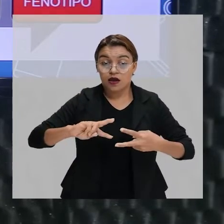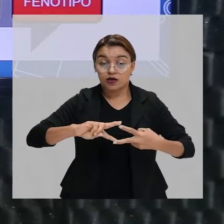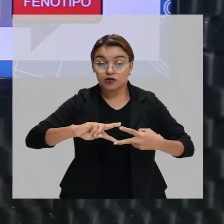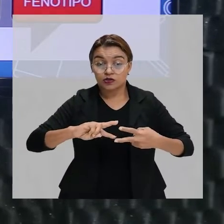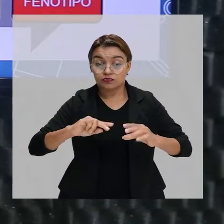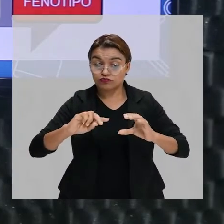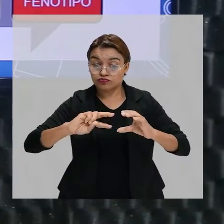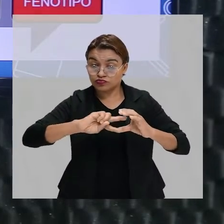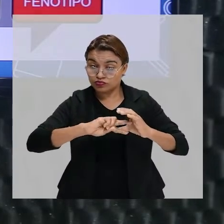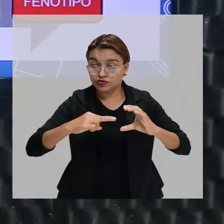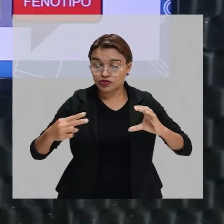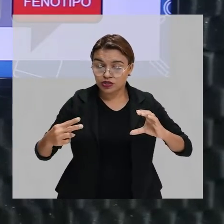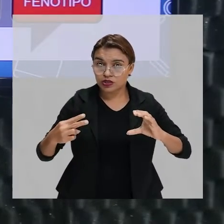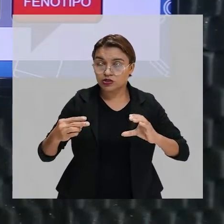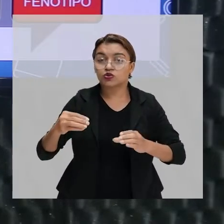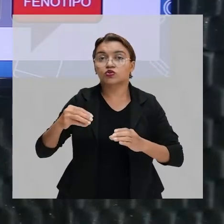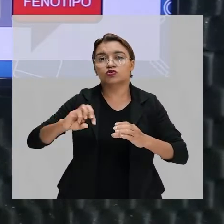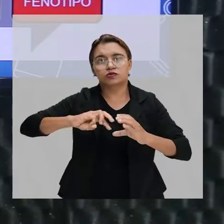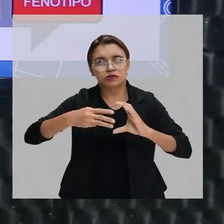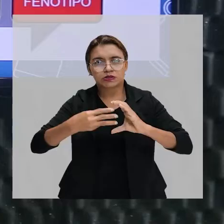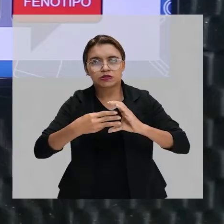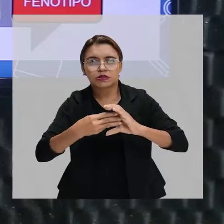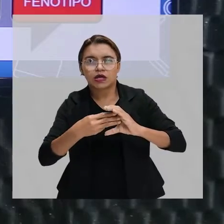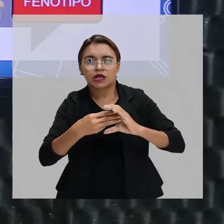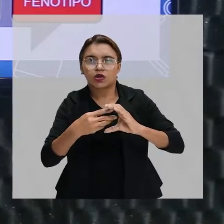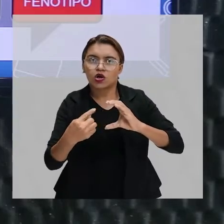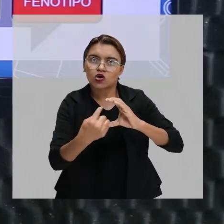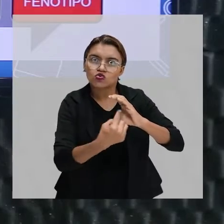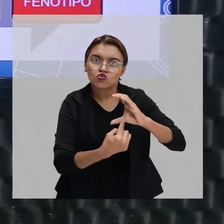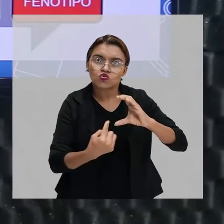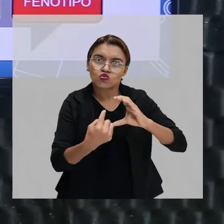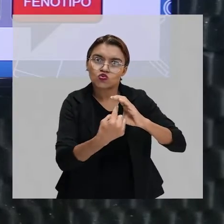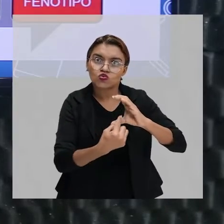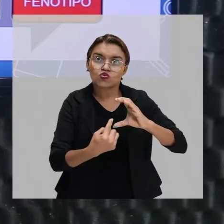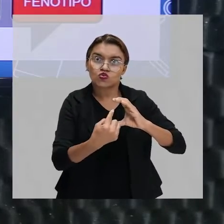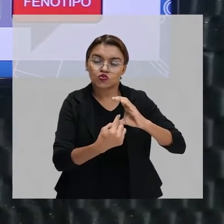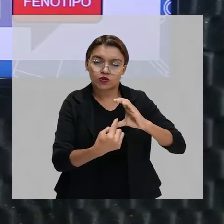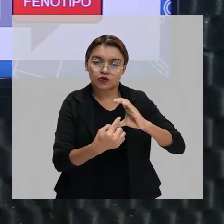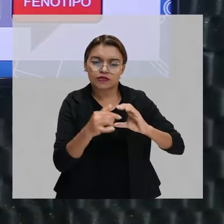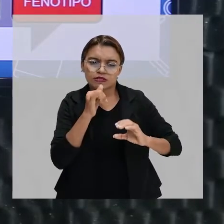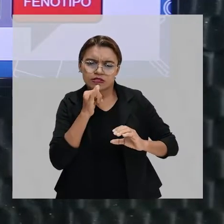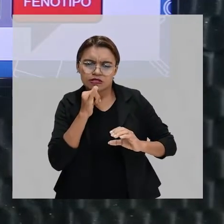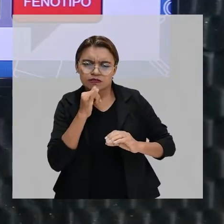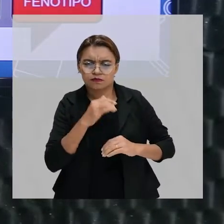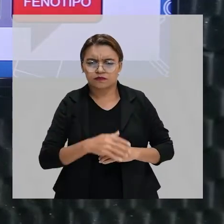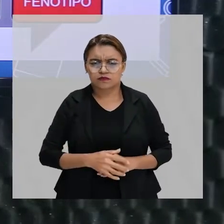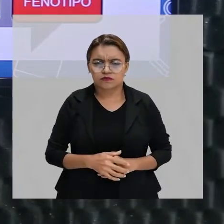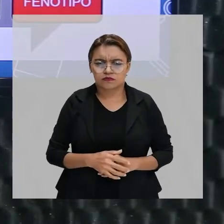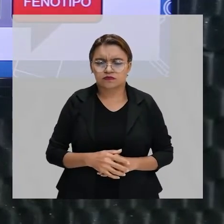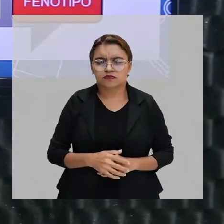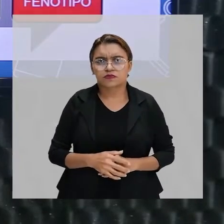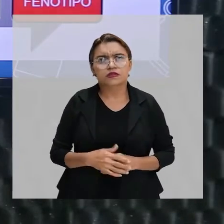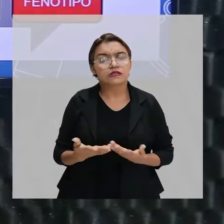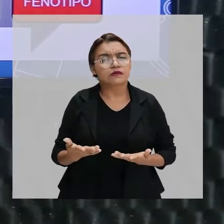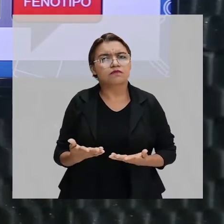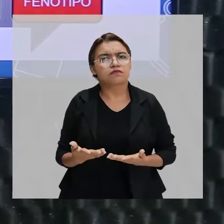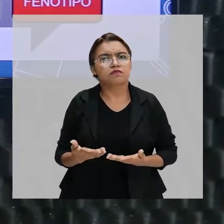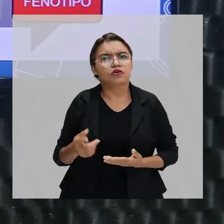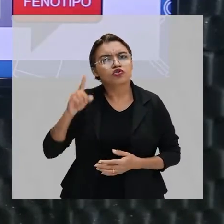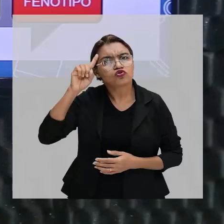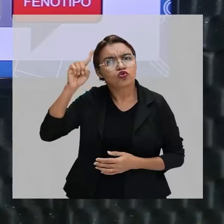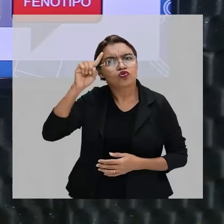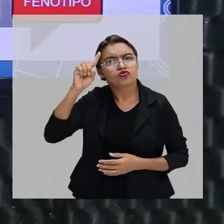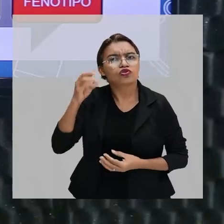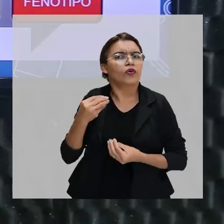células treinou tem a influência do ambiente a influência do Acácio é só que seria se acaso um dia a dia como é que esse